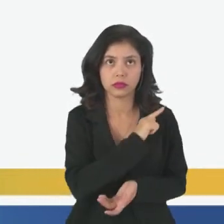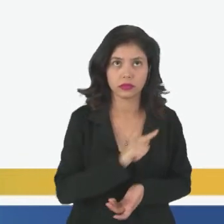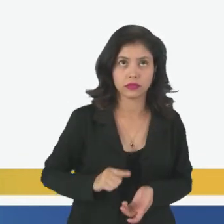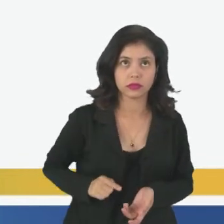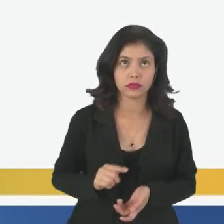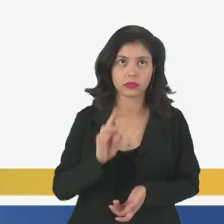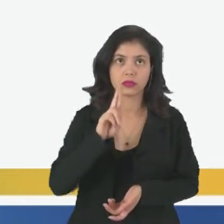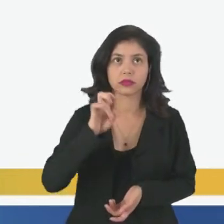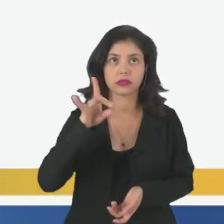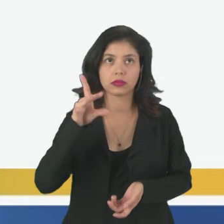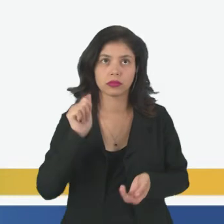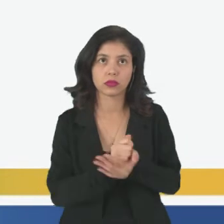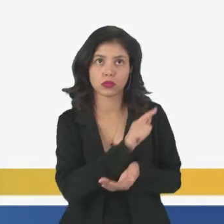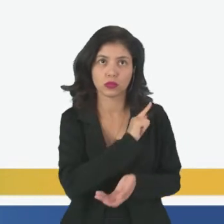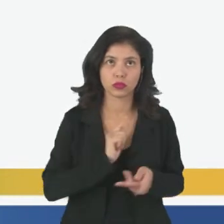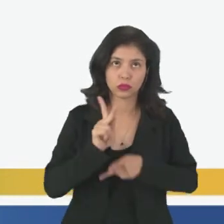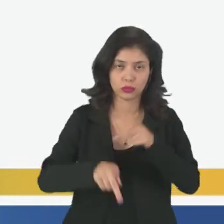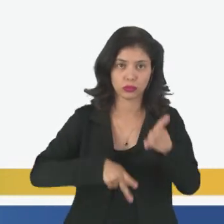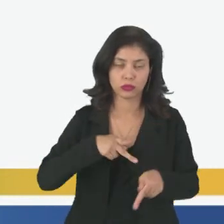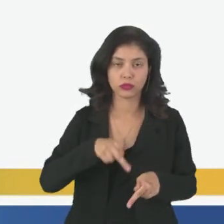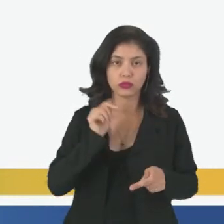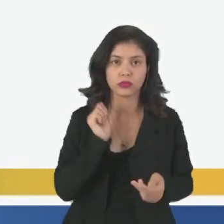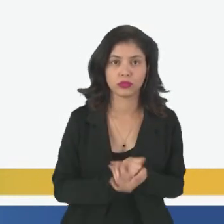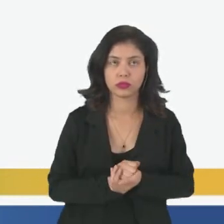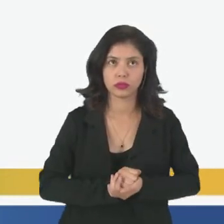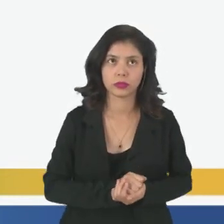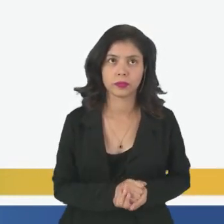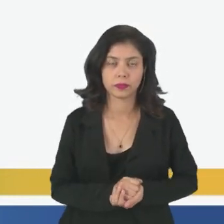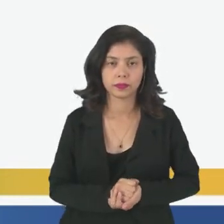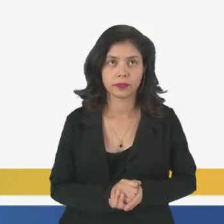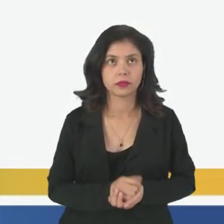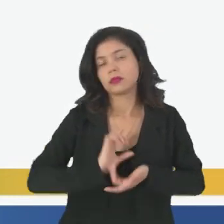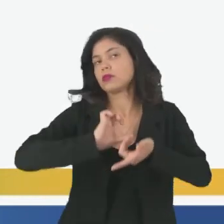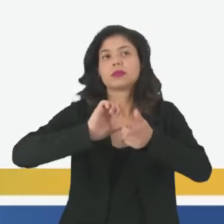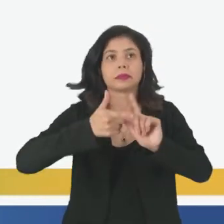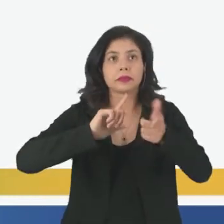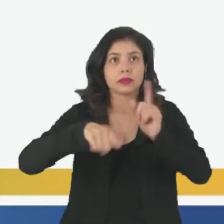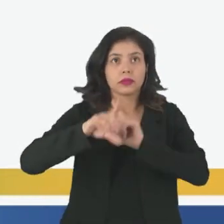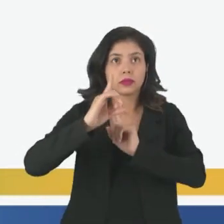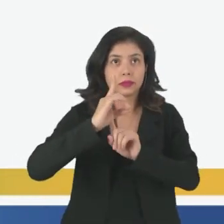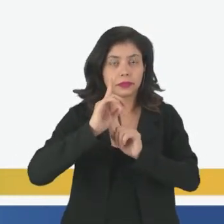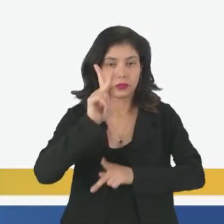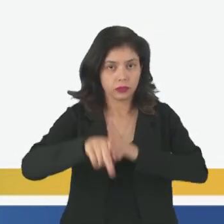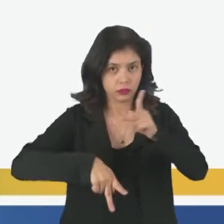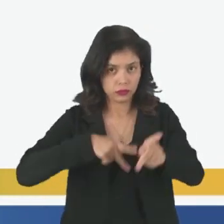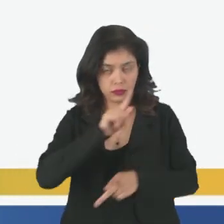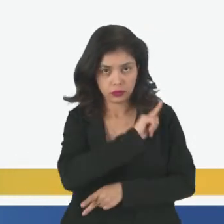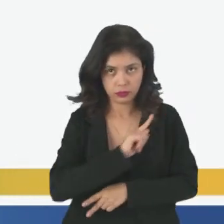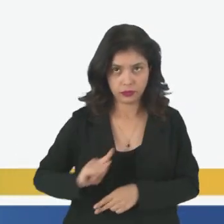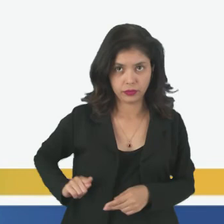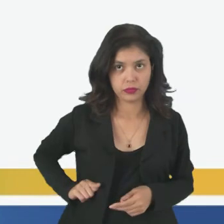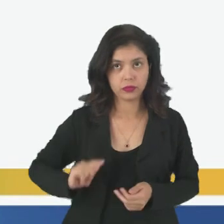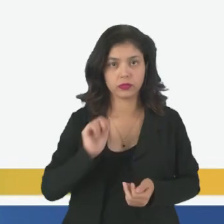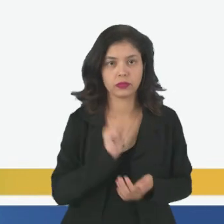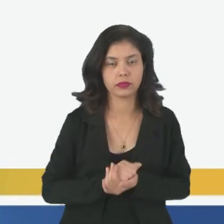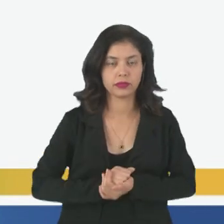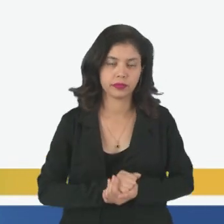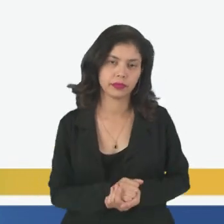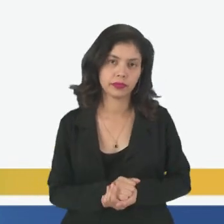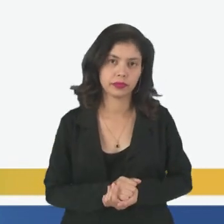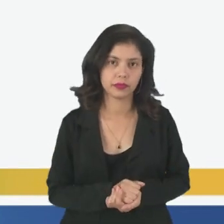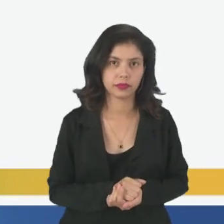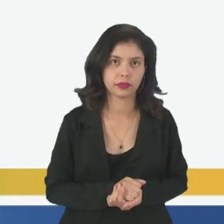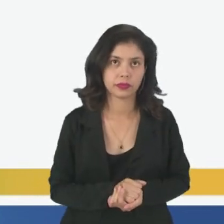dos letrados ou D. Governo do povo. A alternativa correta é a letra D, certo? A democracia é